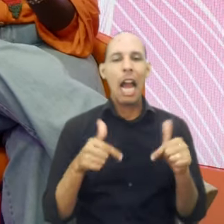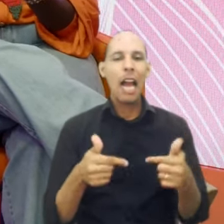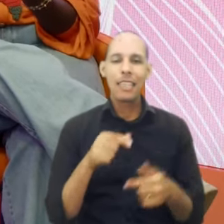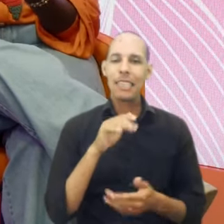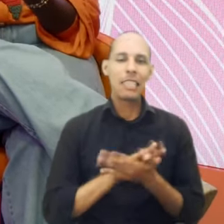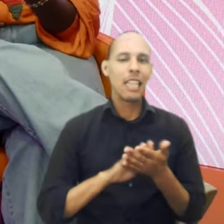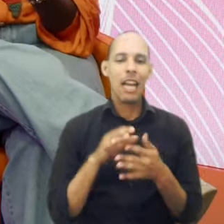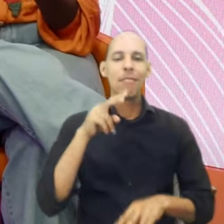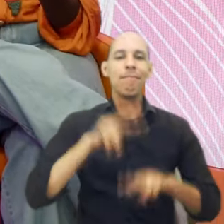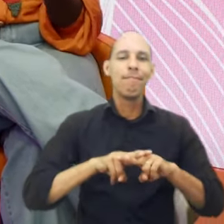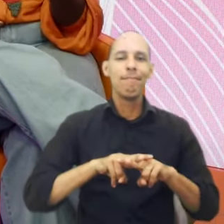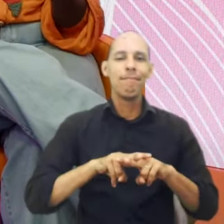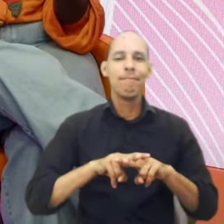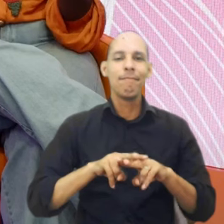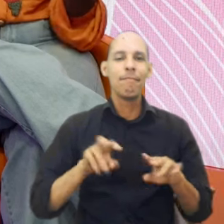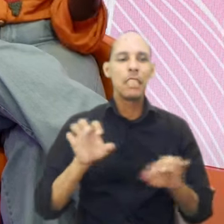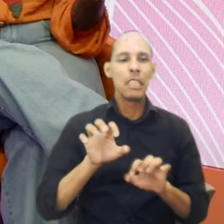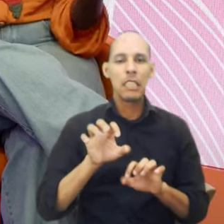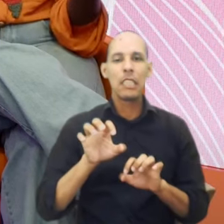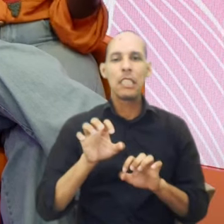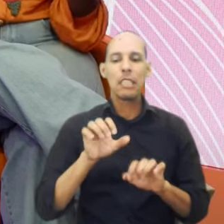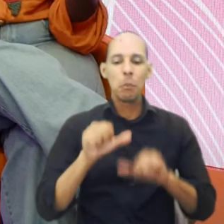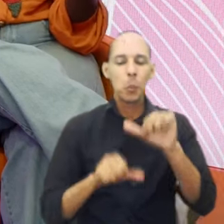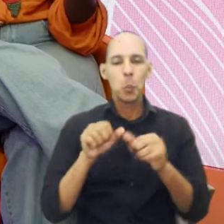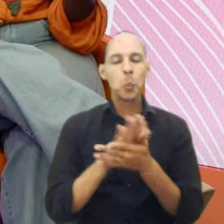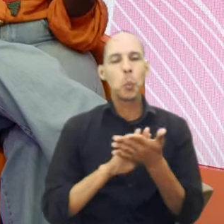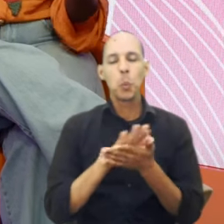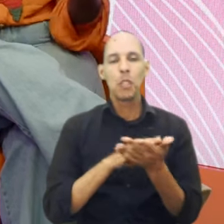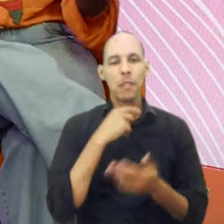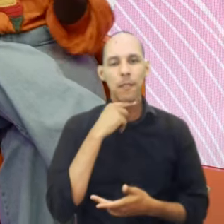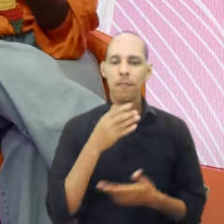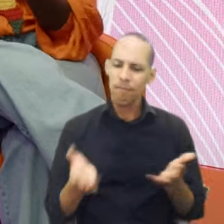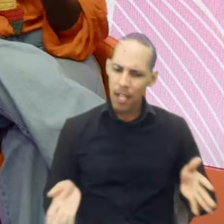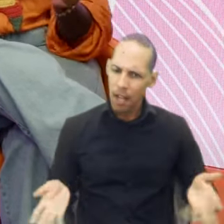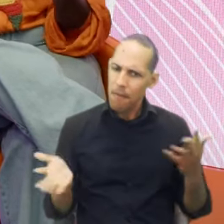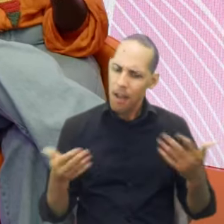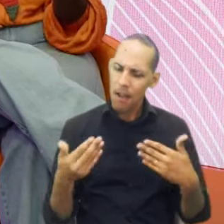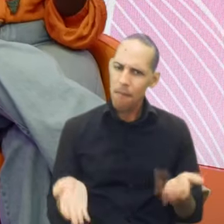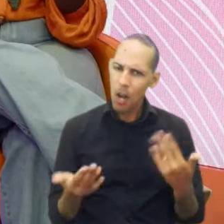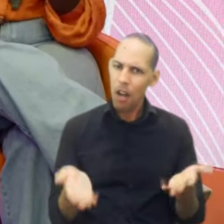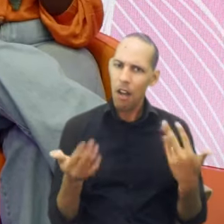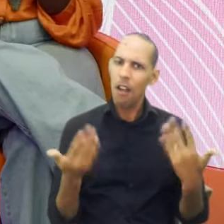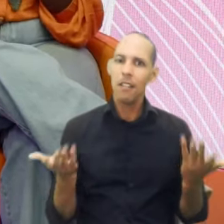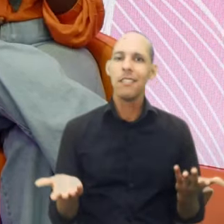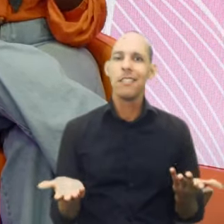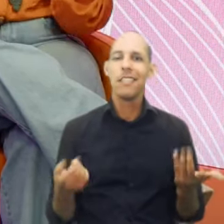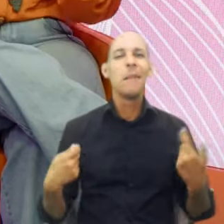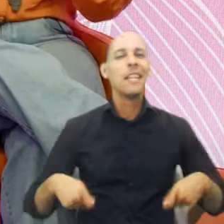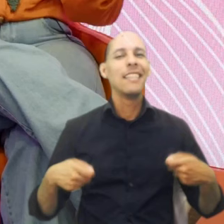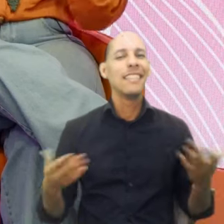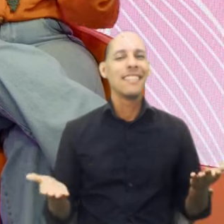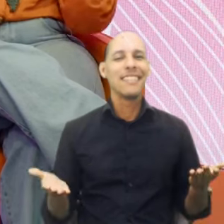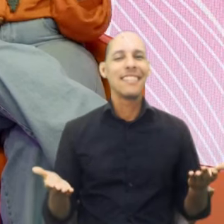sente travado. E é aquela coisa, se você não faz, você não tem, então vamos, minha filha, bora. Então, você lidar